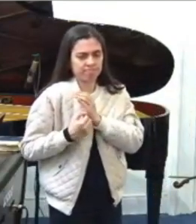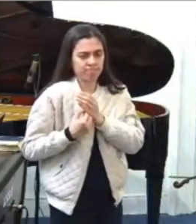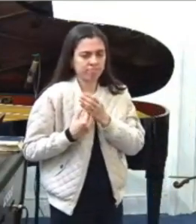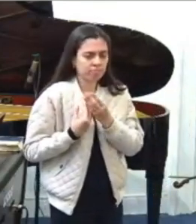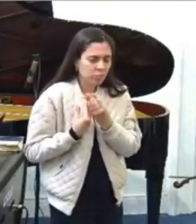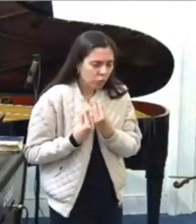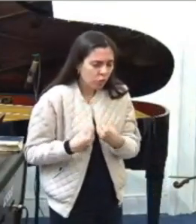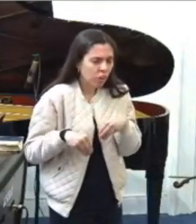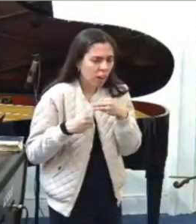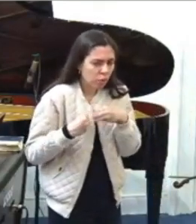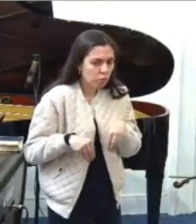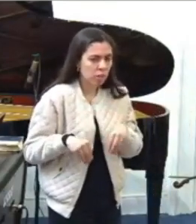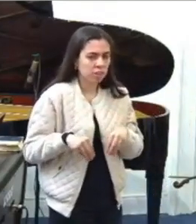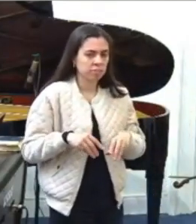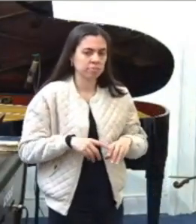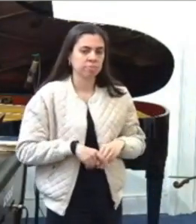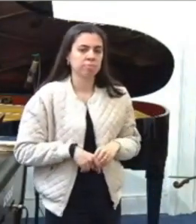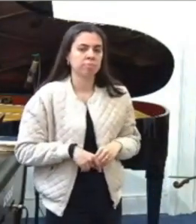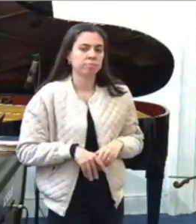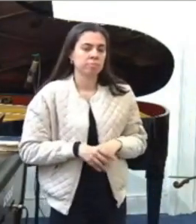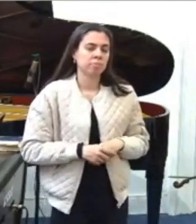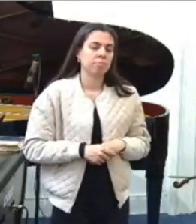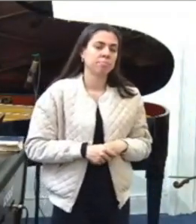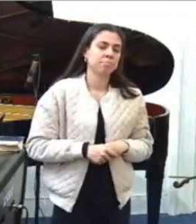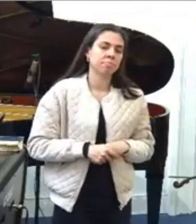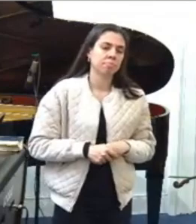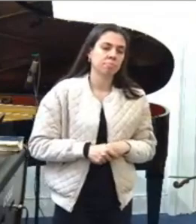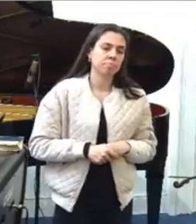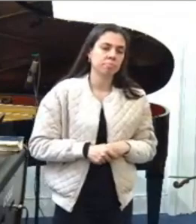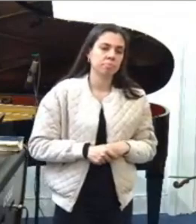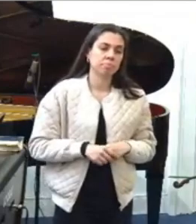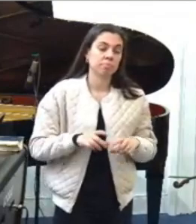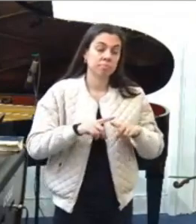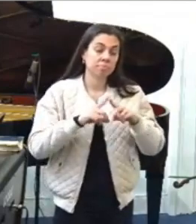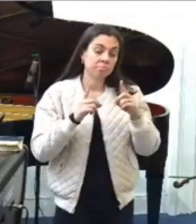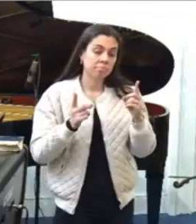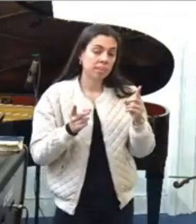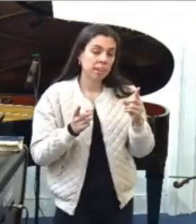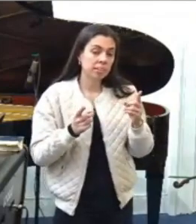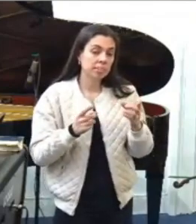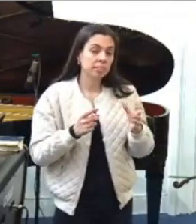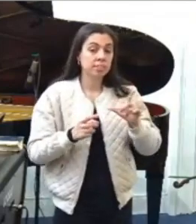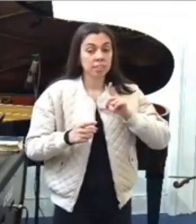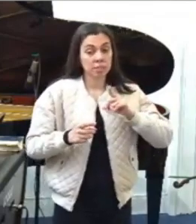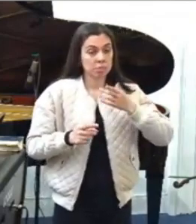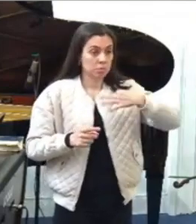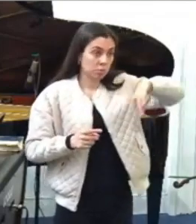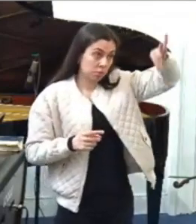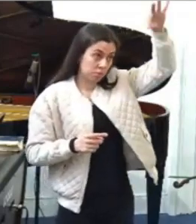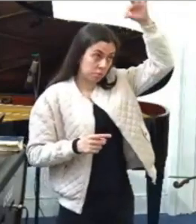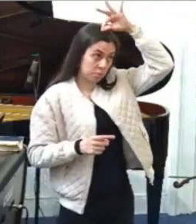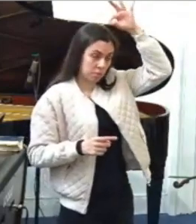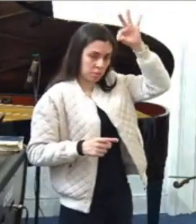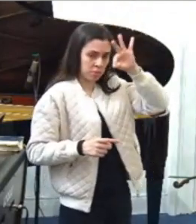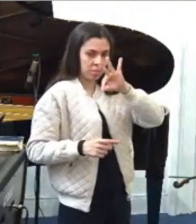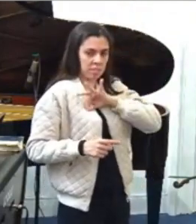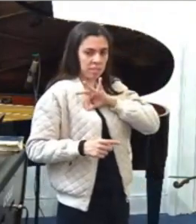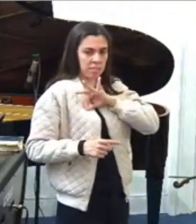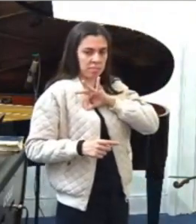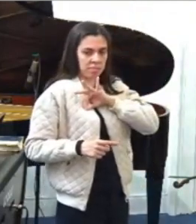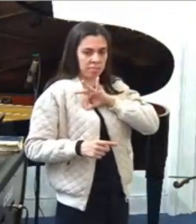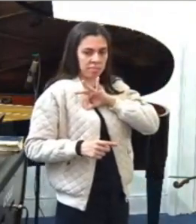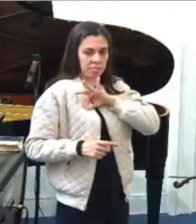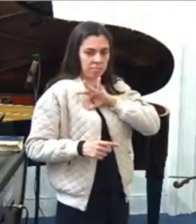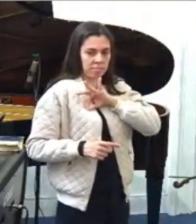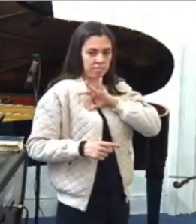Porque o Senhor Jesus Cristo, quando ascendeu aos céus, enviou o seu Espírito que habita em nós. E esse Espírito testifica ao